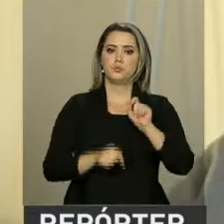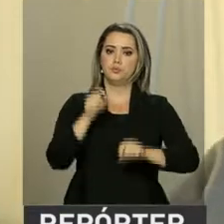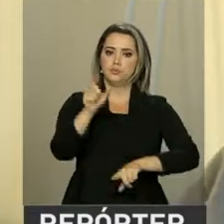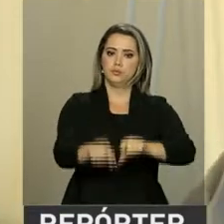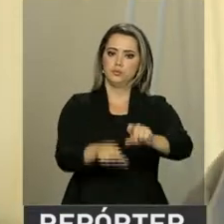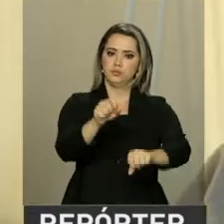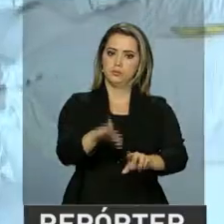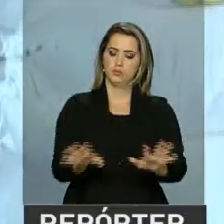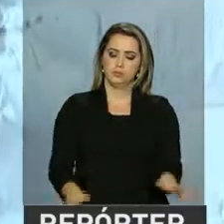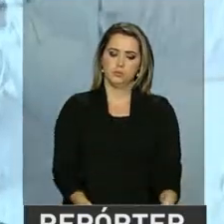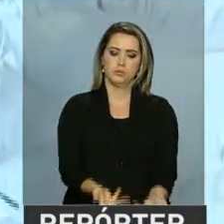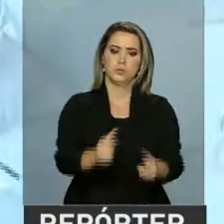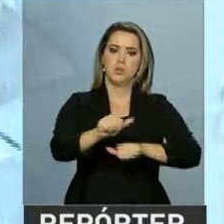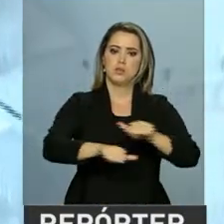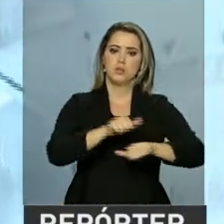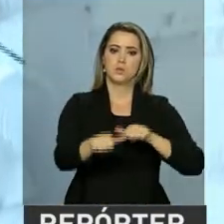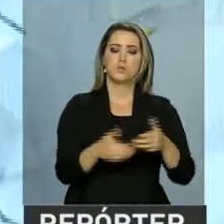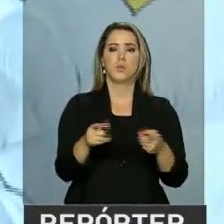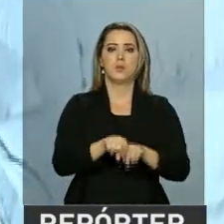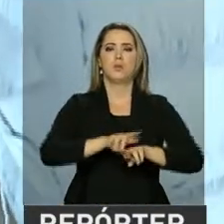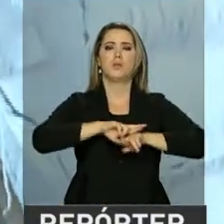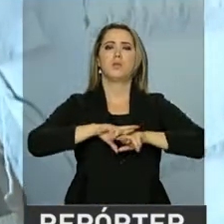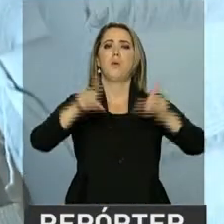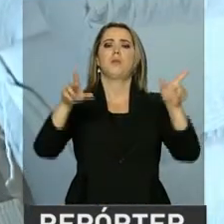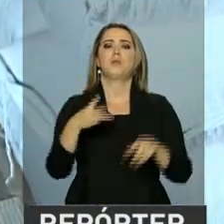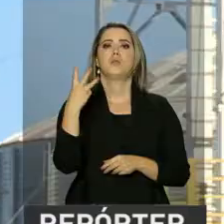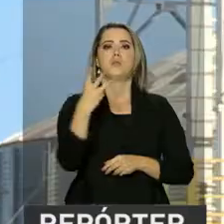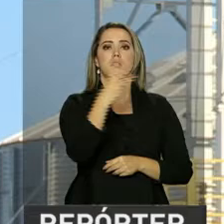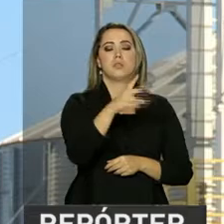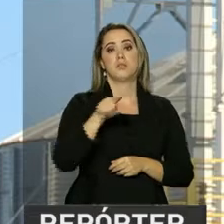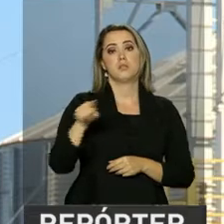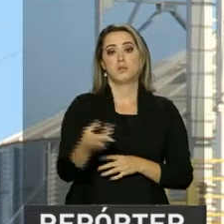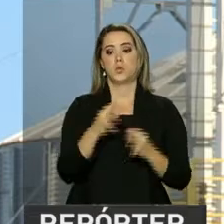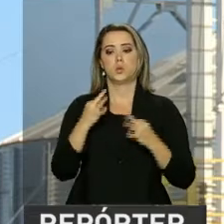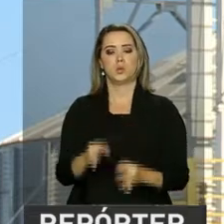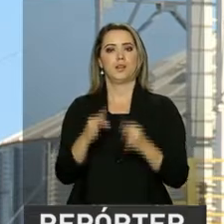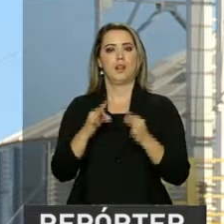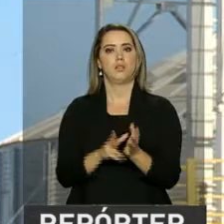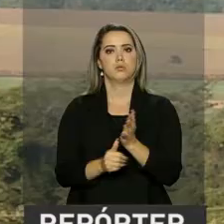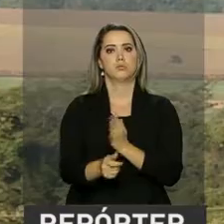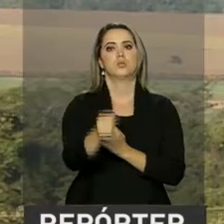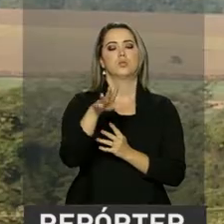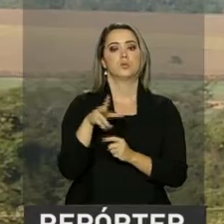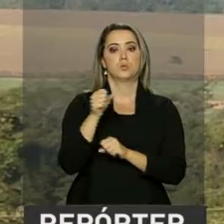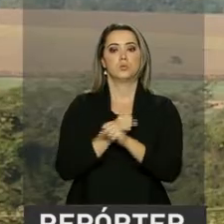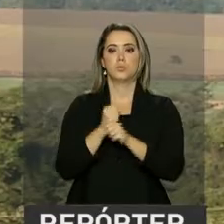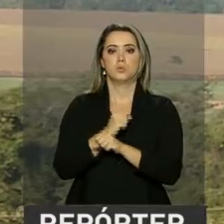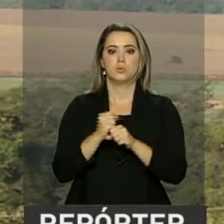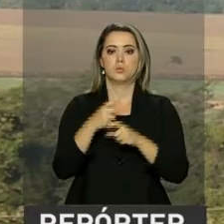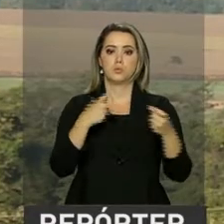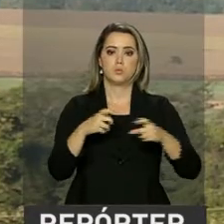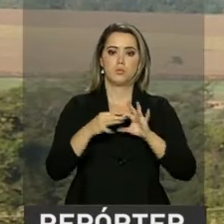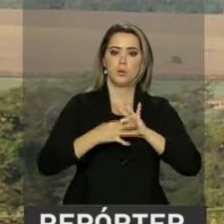produz, beneficia e comercializa cerca de 33 mil toneladas de grãos por ano nesse